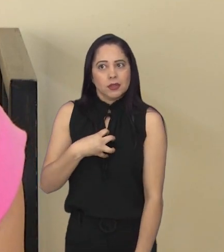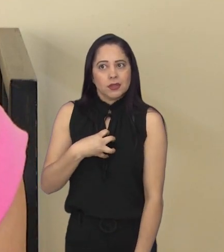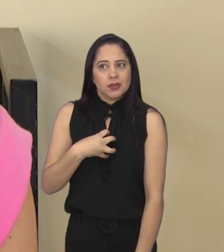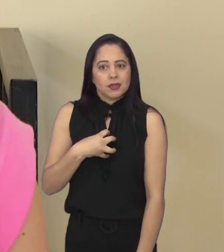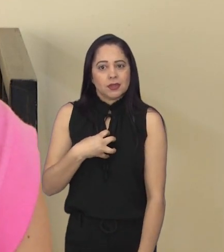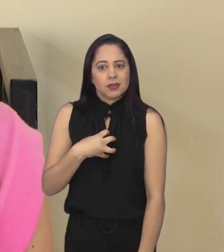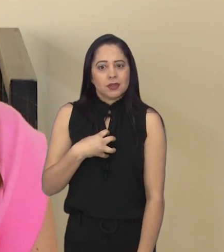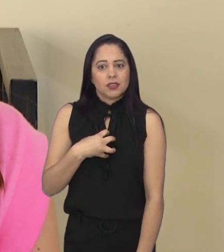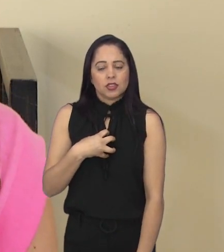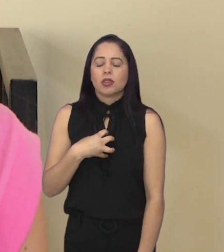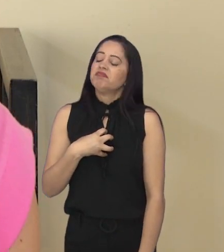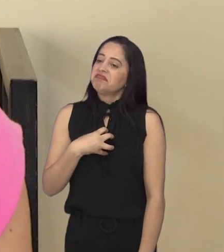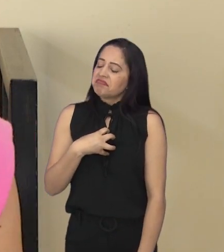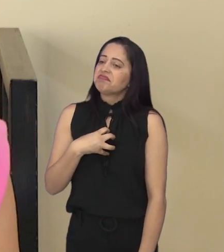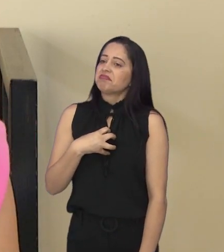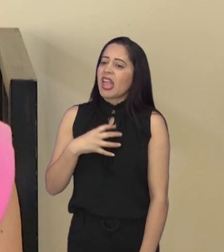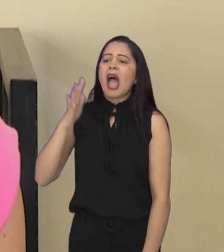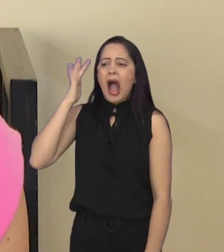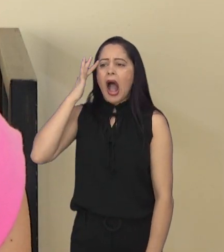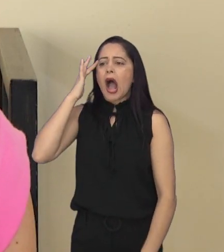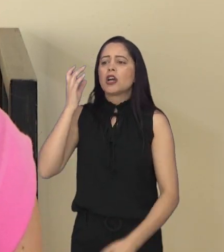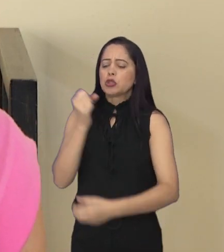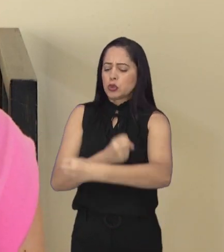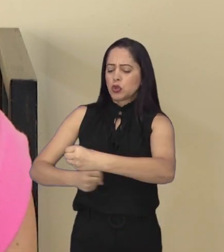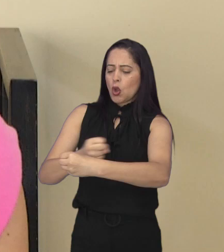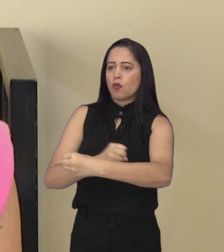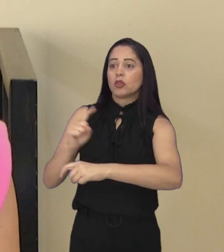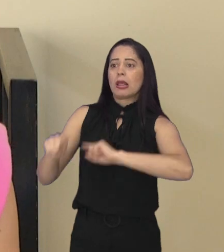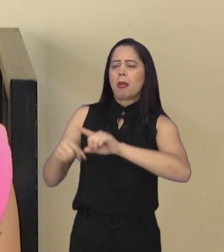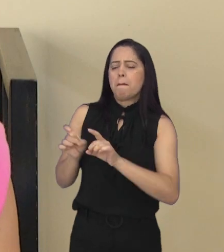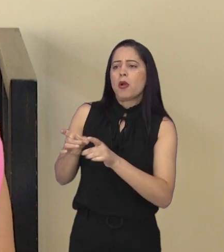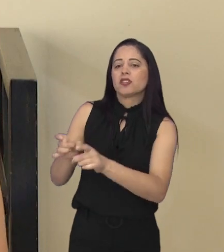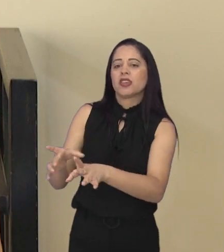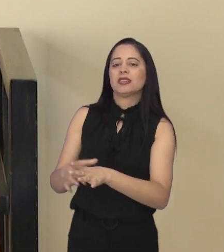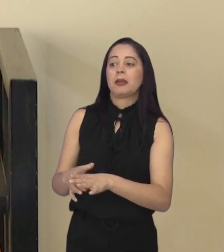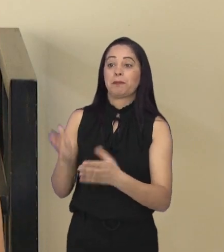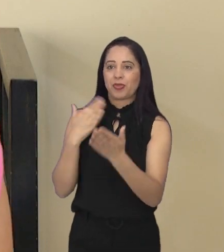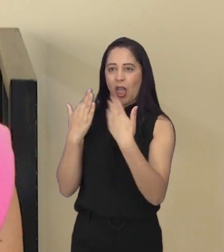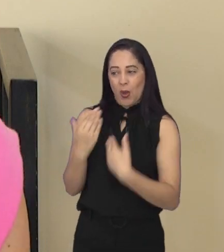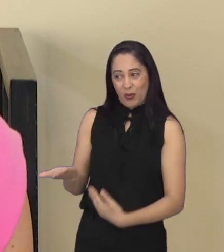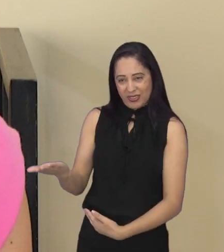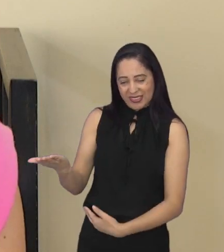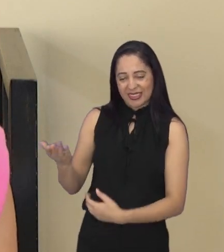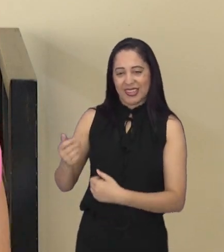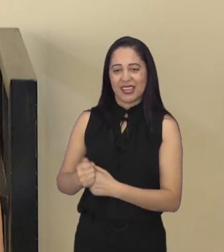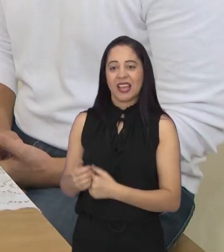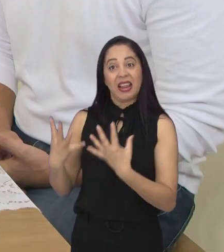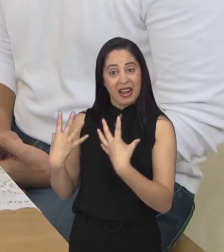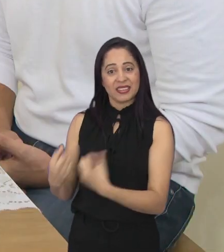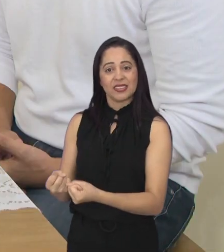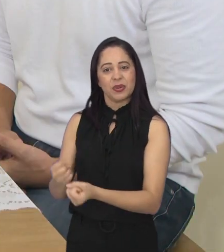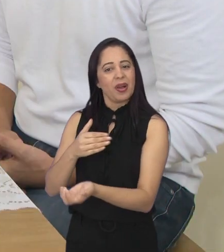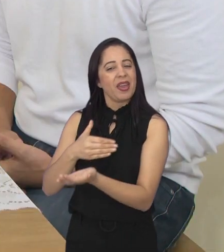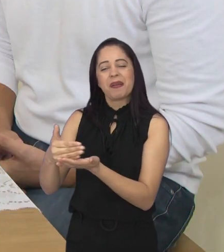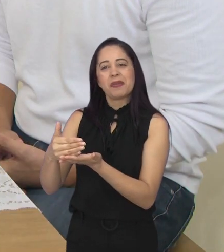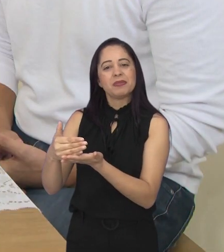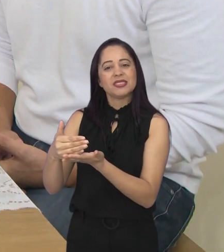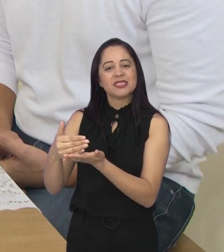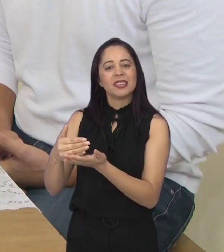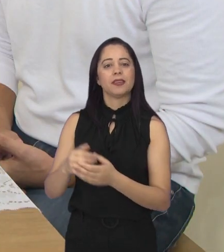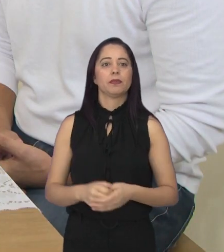pegou assim no meu coração, eu falei assim: eu acho que é isso que eu vou fazer. E conversei com ele, ele aceitou e a gente